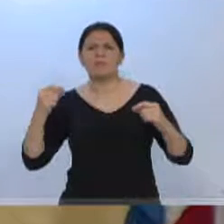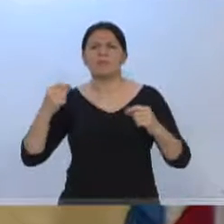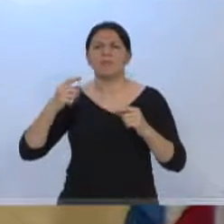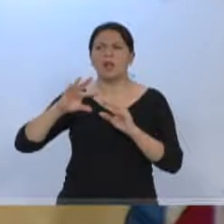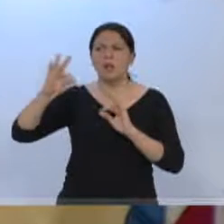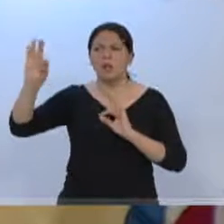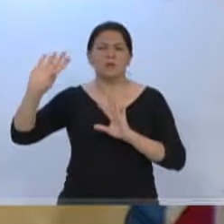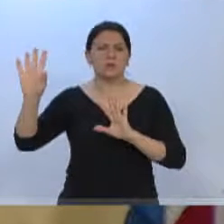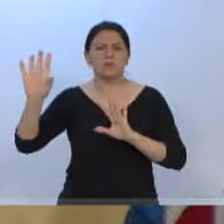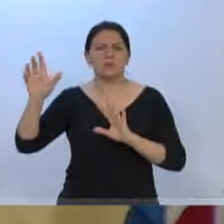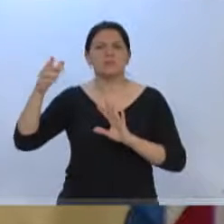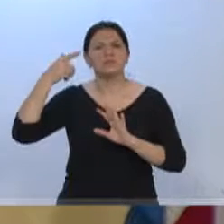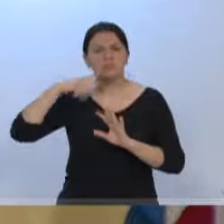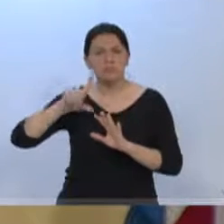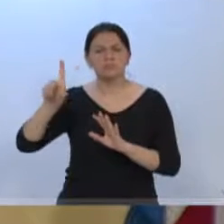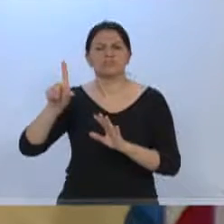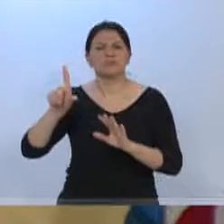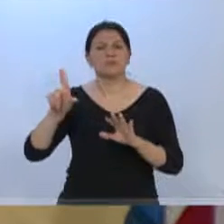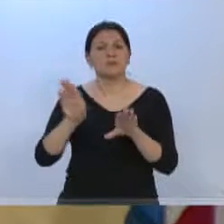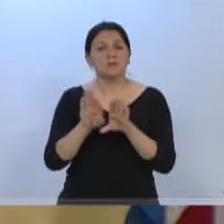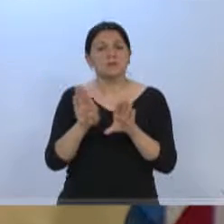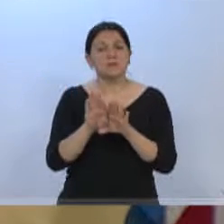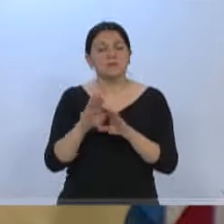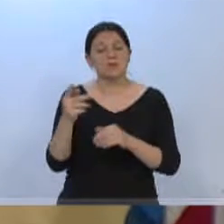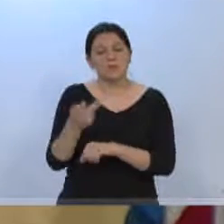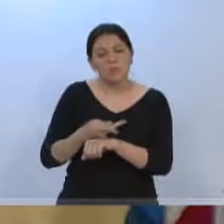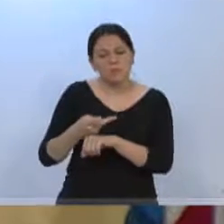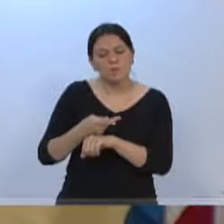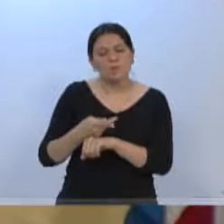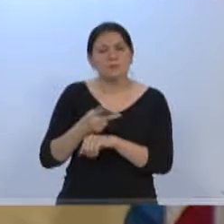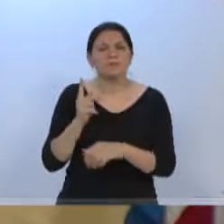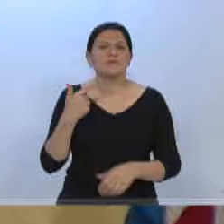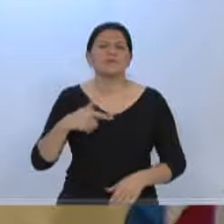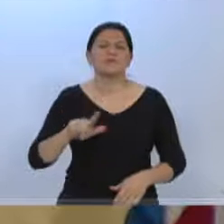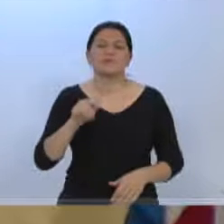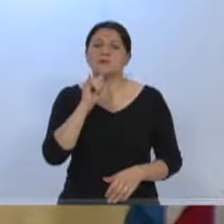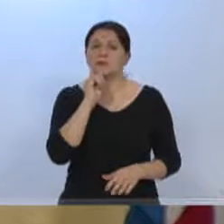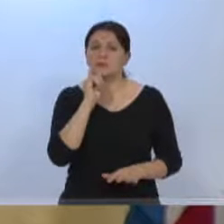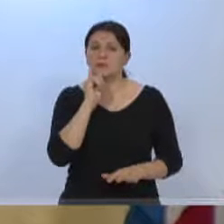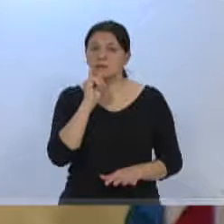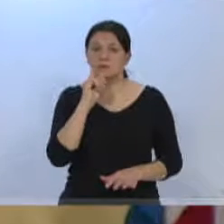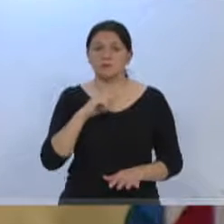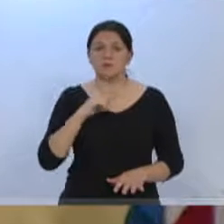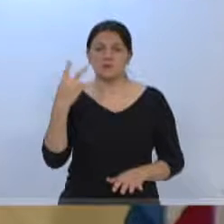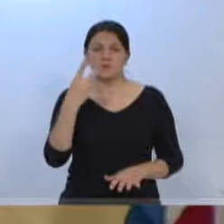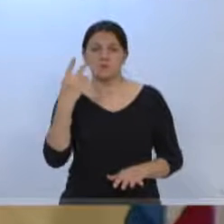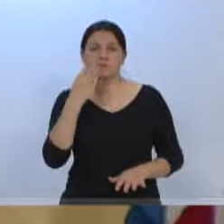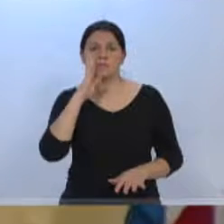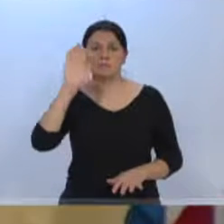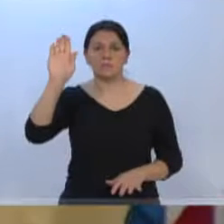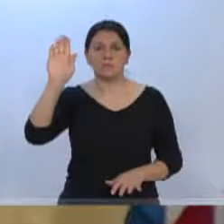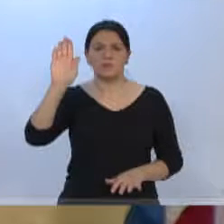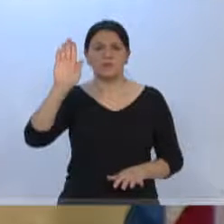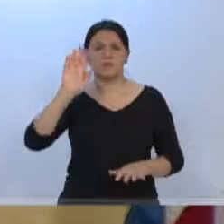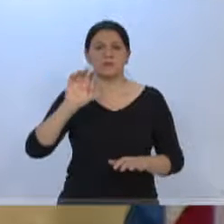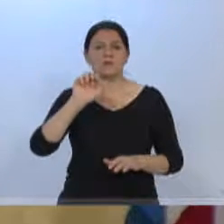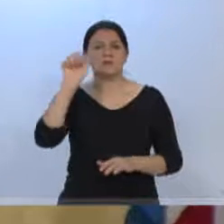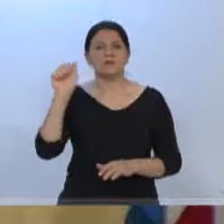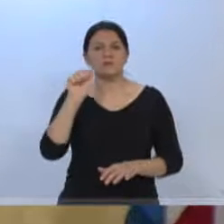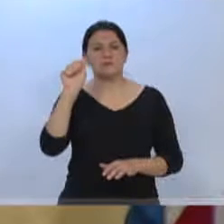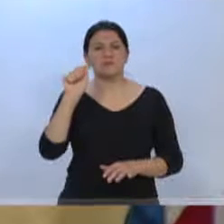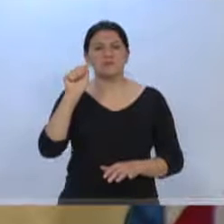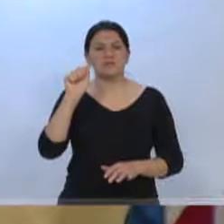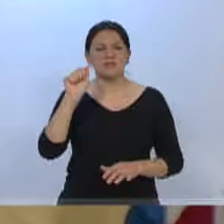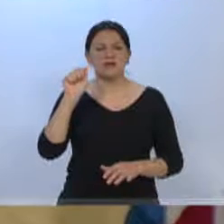não tem acesso. E é mais uma realidade que nos procuram e que ela se repete. Por exemplo, nós temos duas promessas aqui da Associação de Ginástica Rítmica